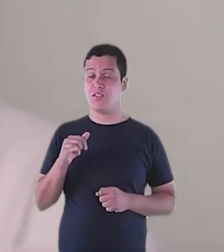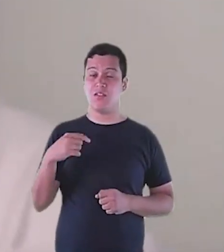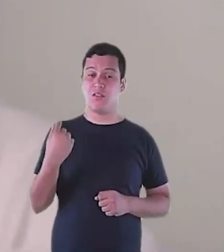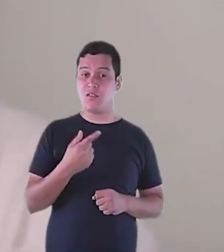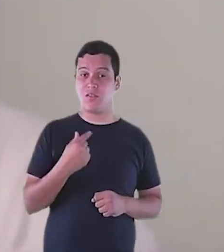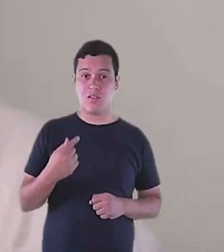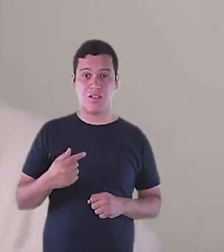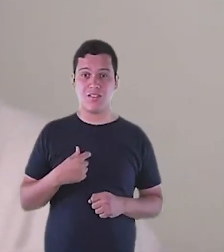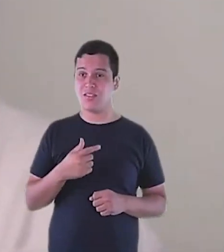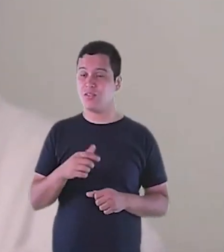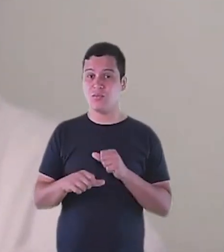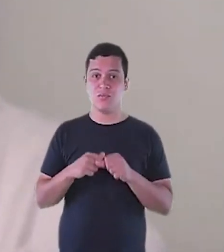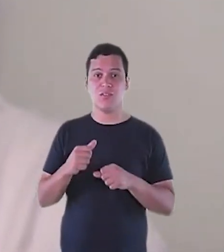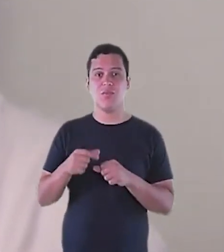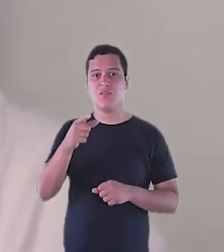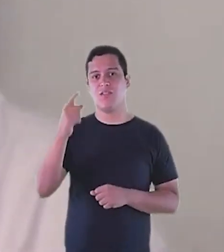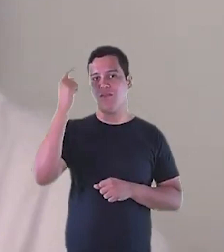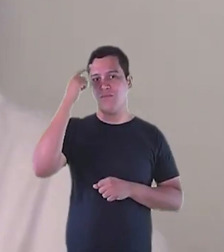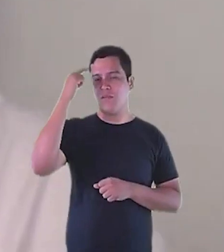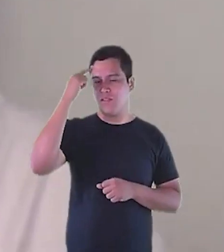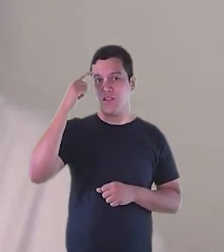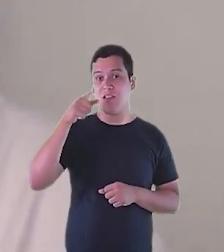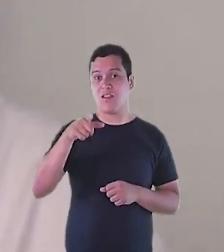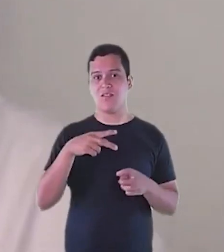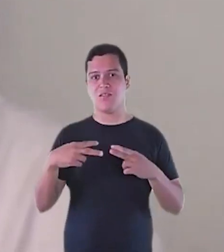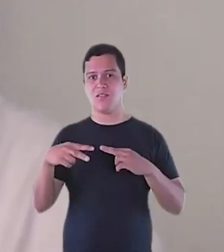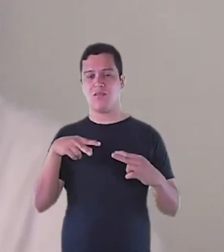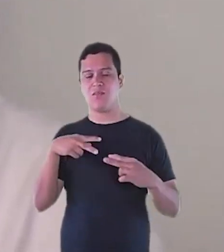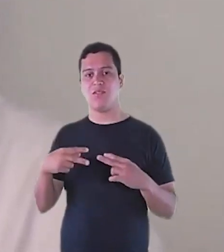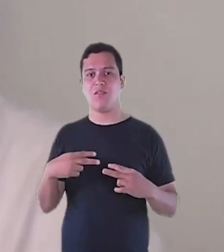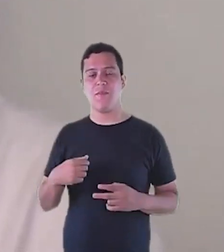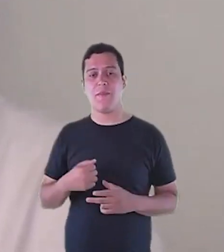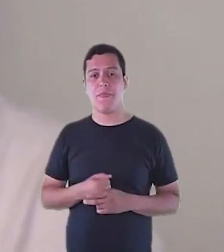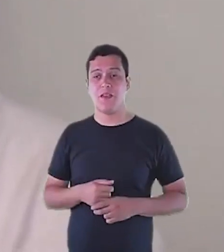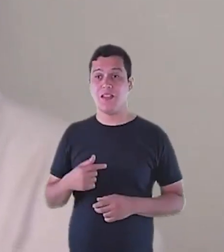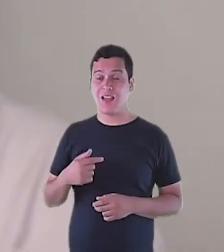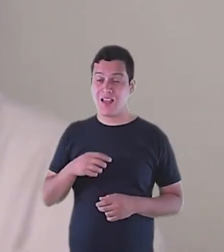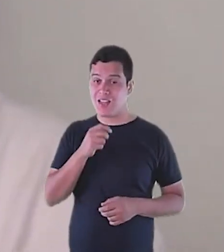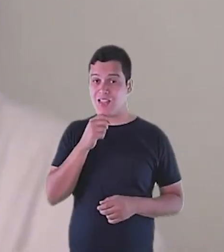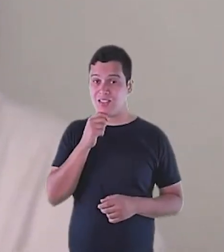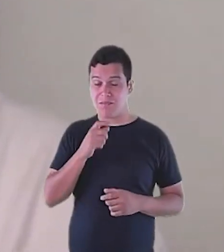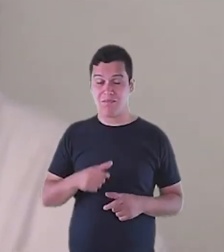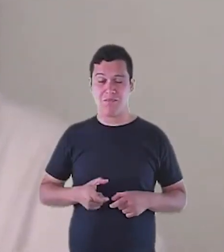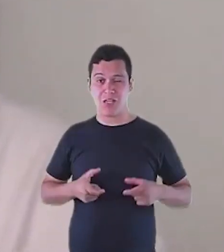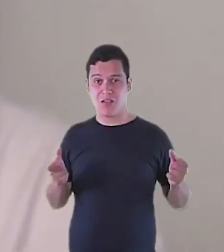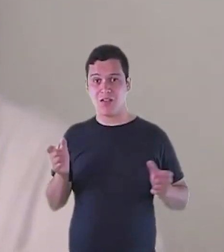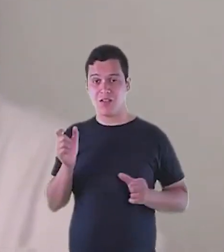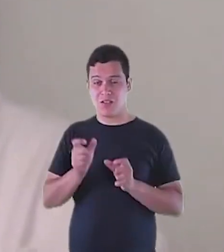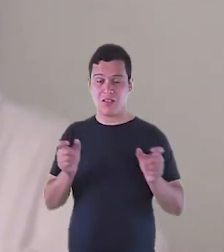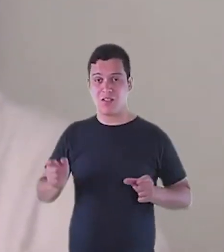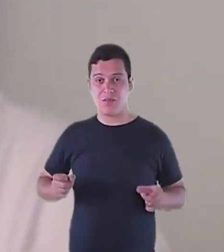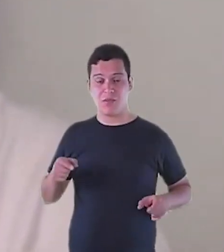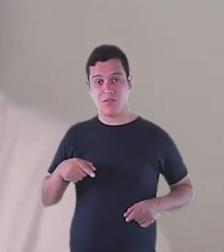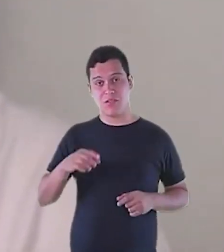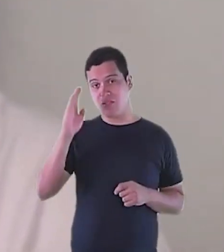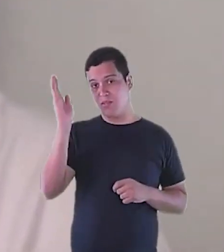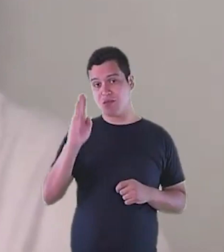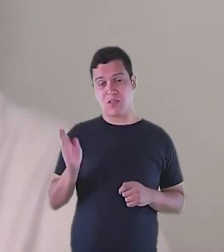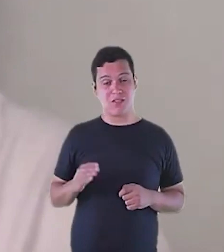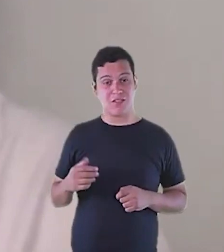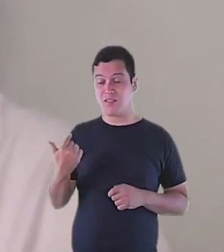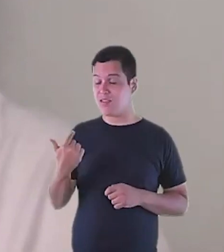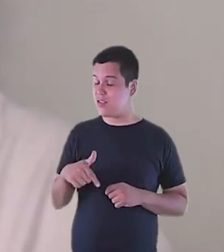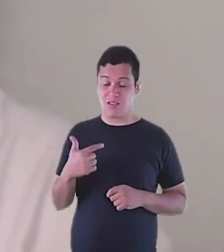o legado da escravidão. Enquanto a imensa maioria da população brasileira, e é majoritária, não